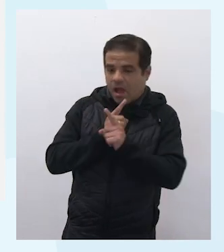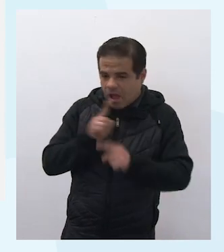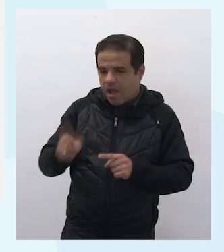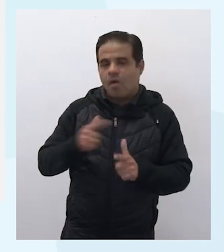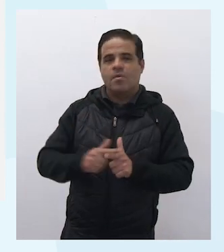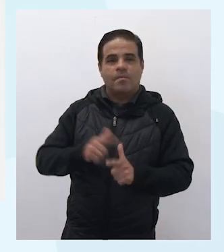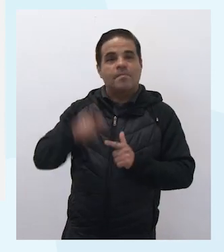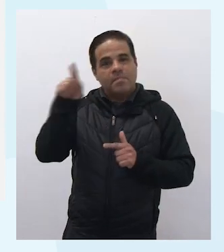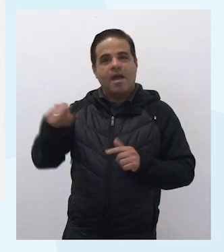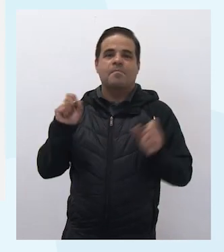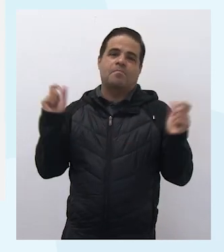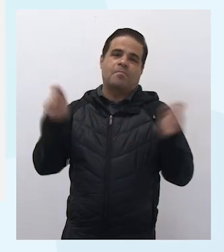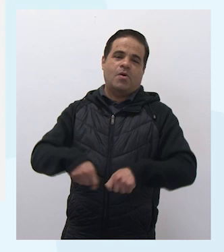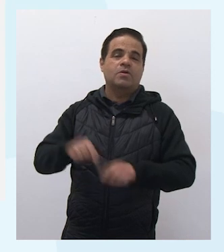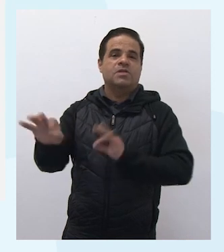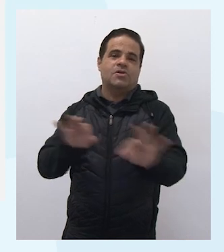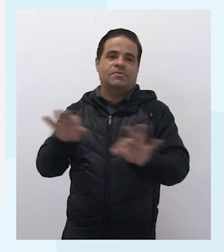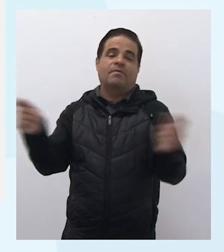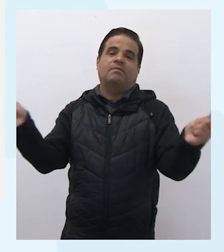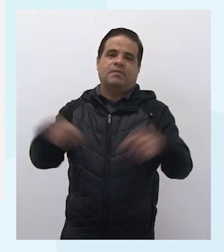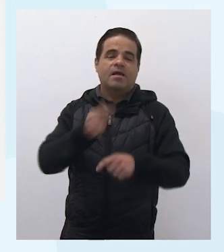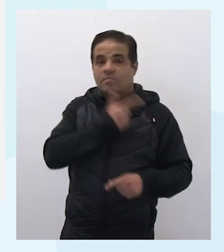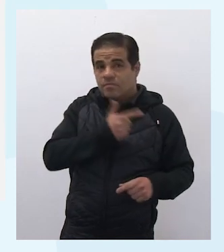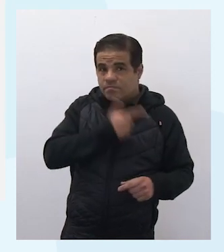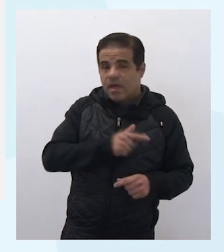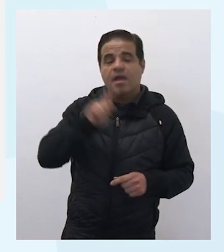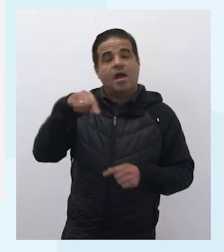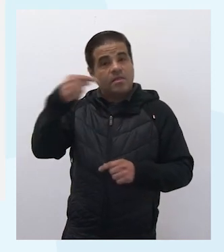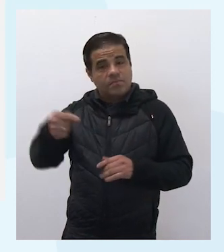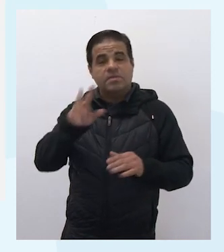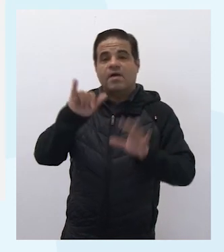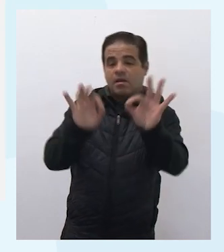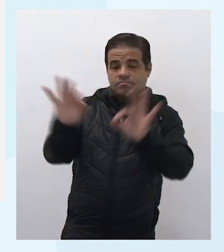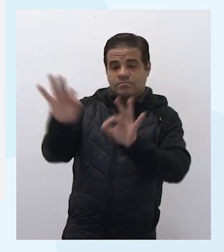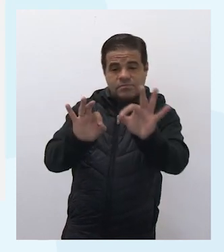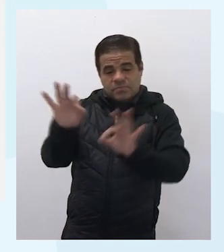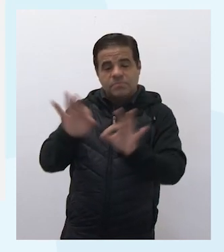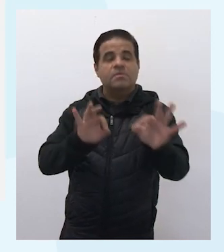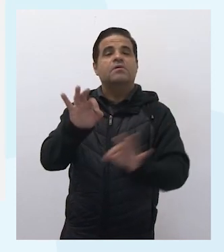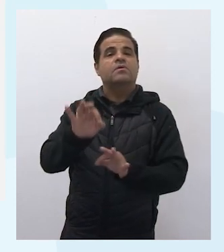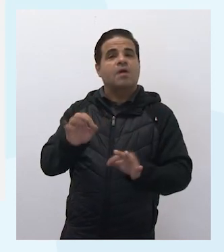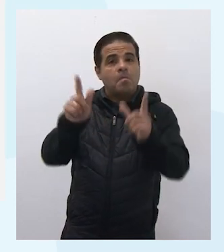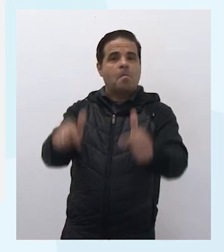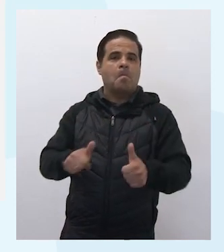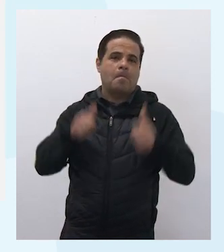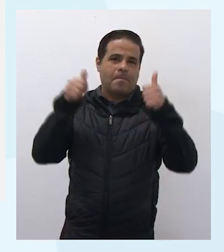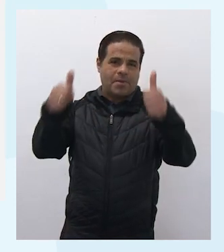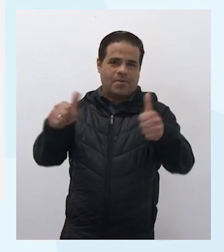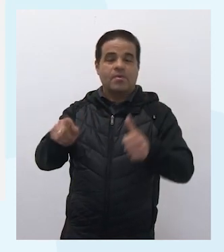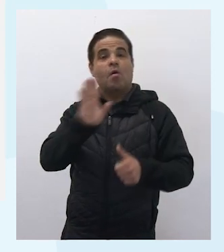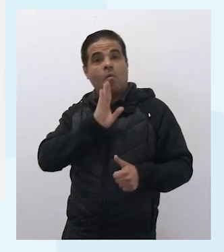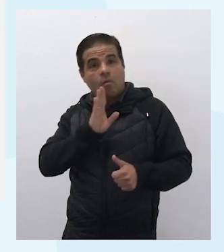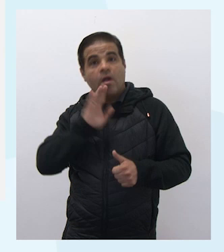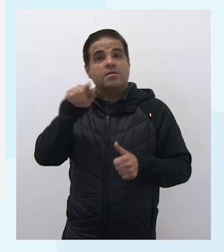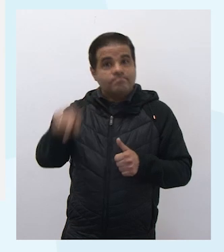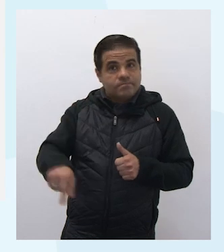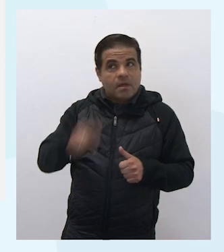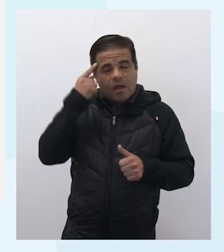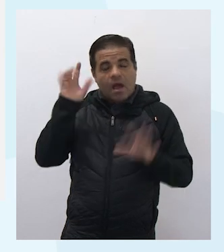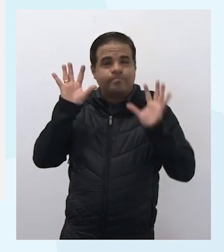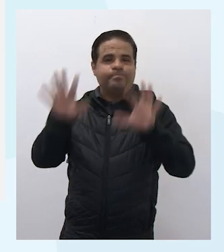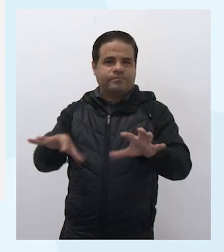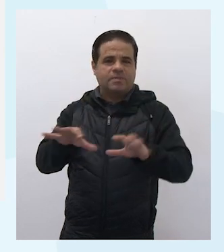identifica que você pode resolver. E aí você vai elaborar um plano de melhoria, conhecendo essa